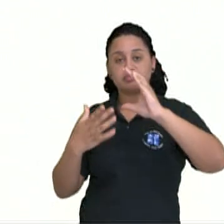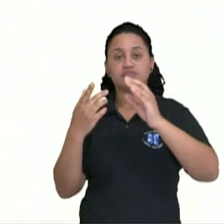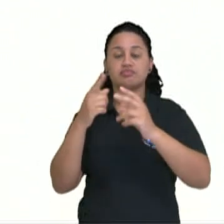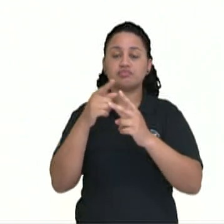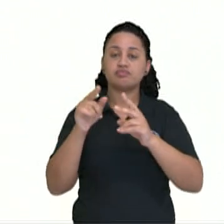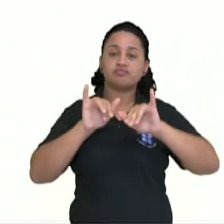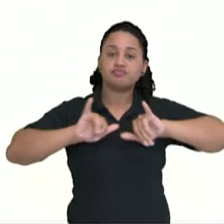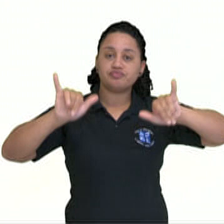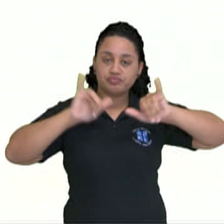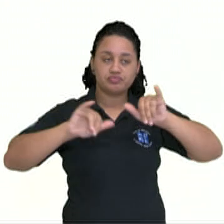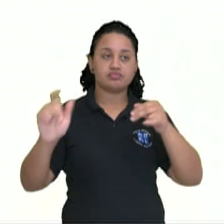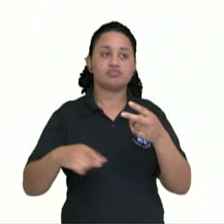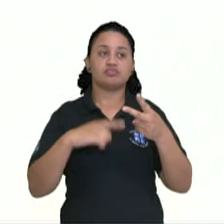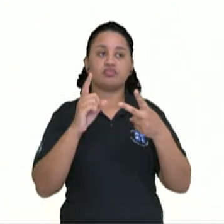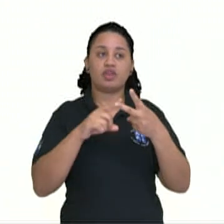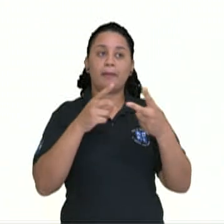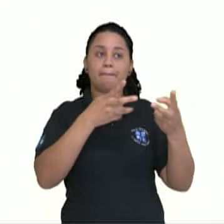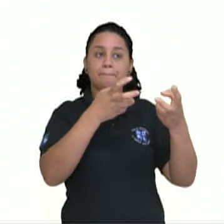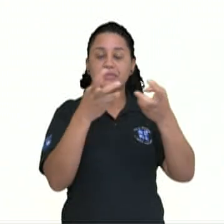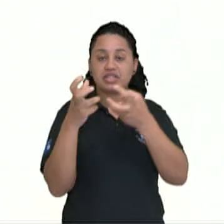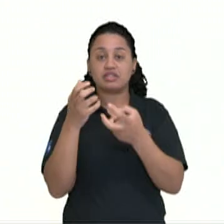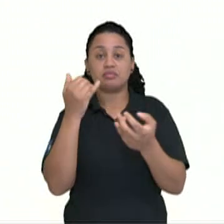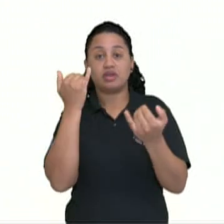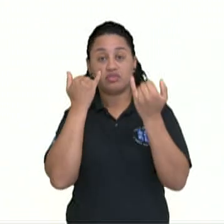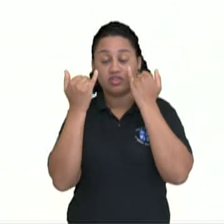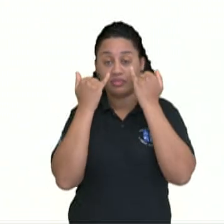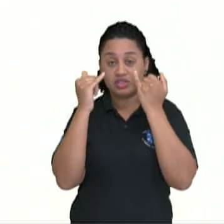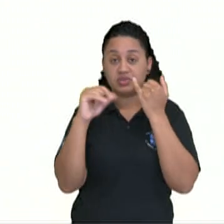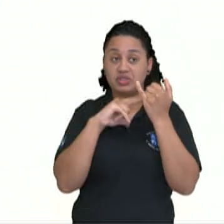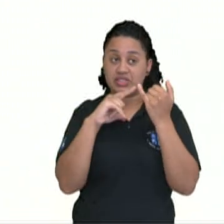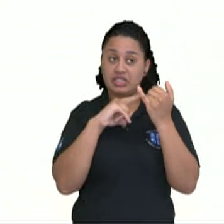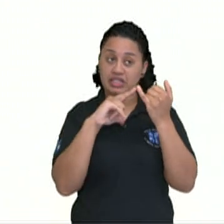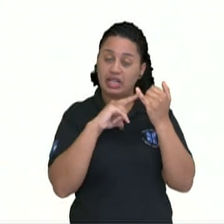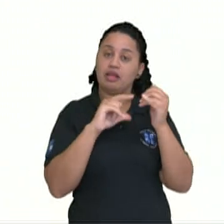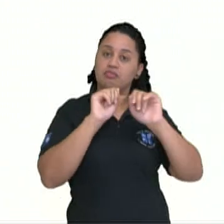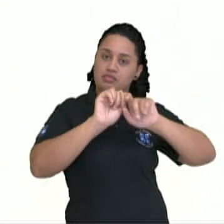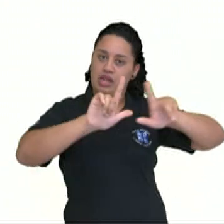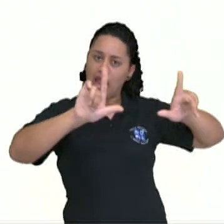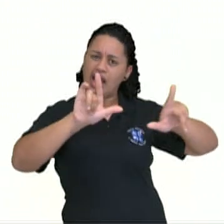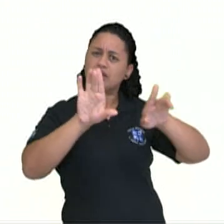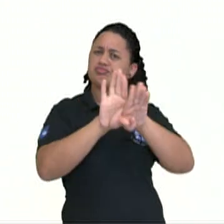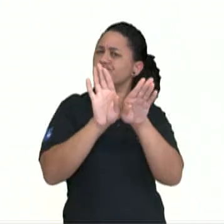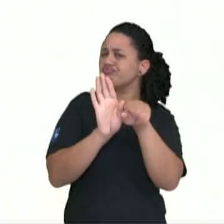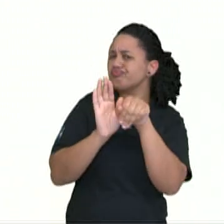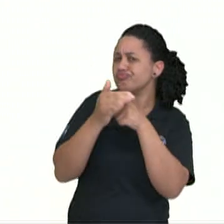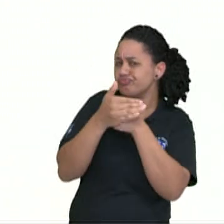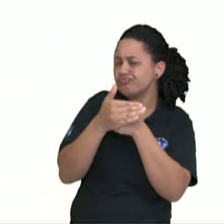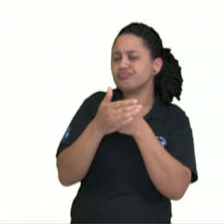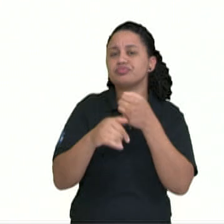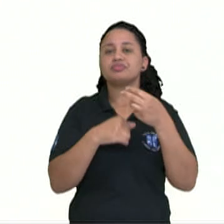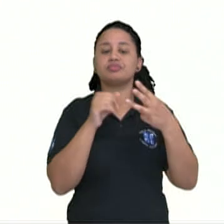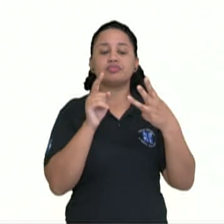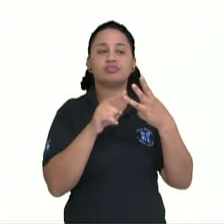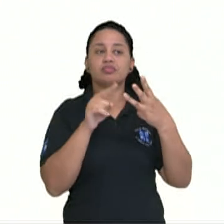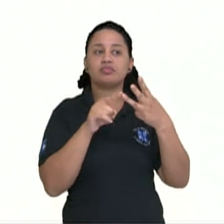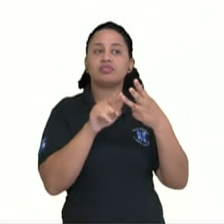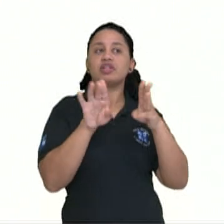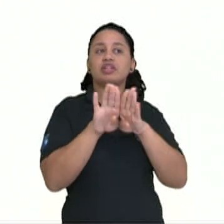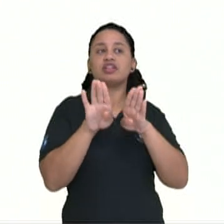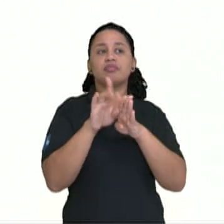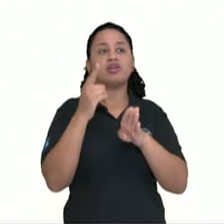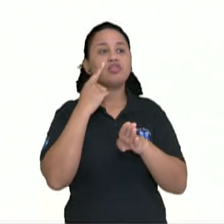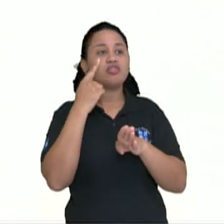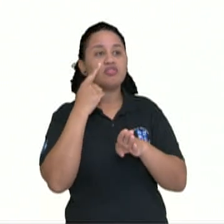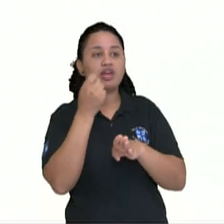ambas. Localizar informações implícitas e explícitas. Inferir informações contidas